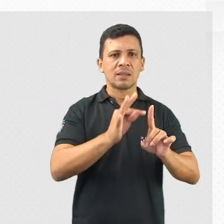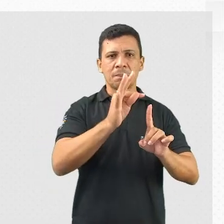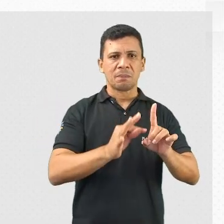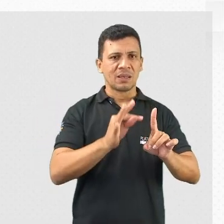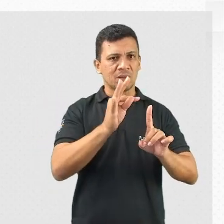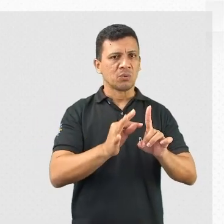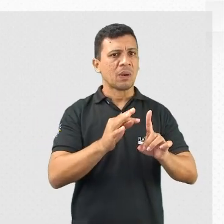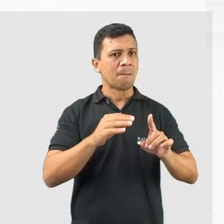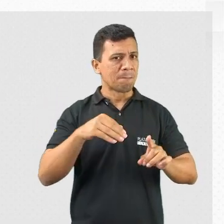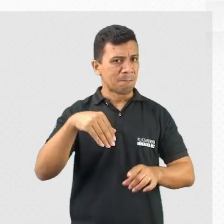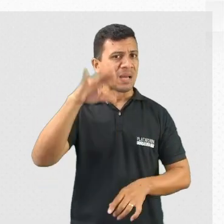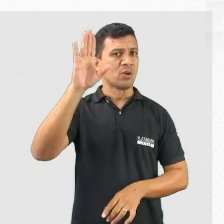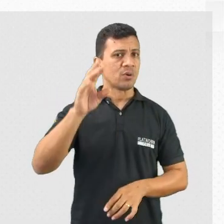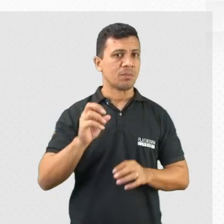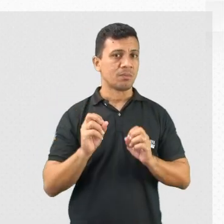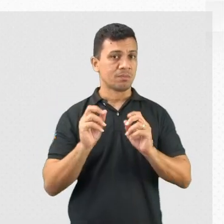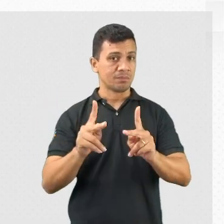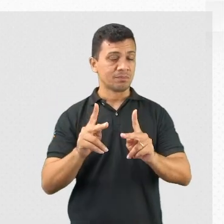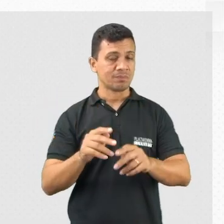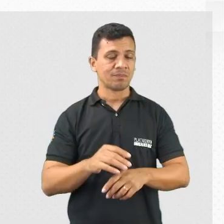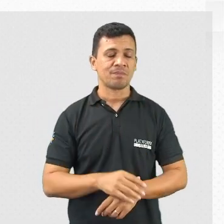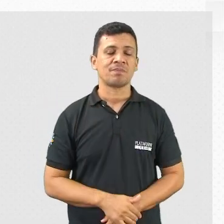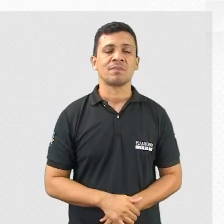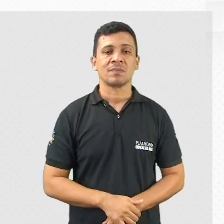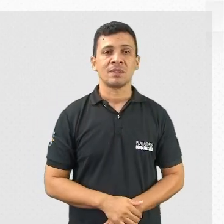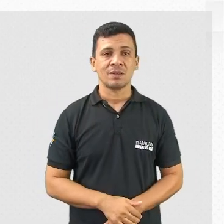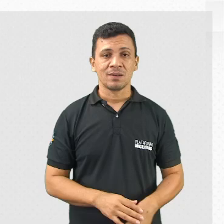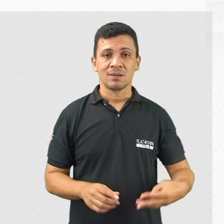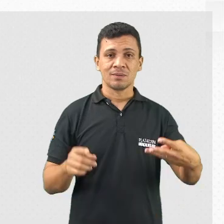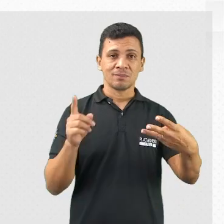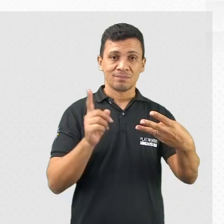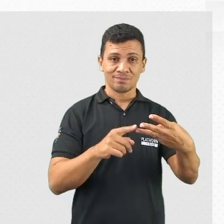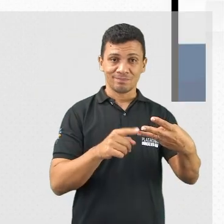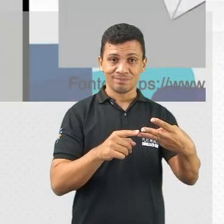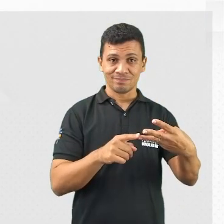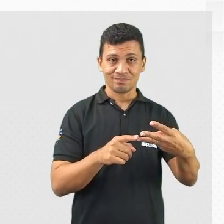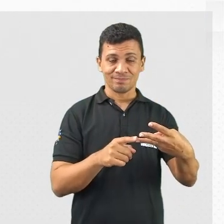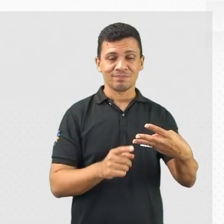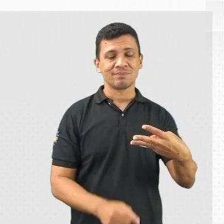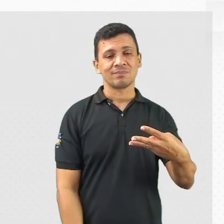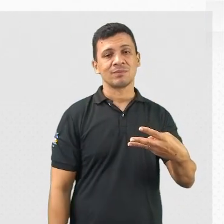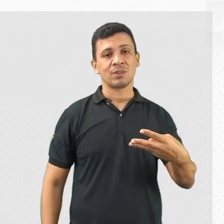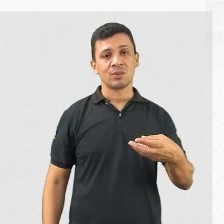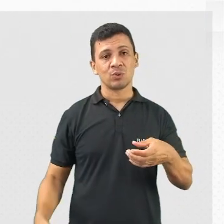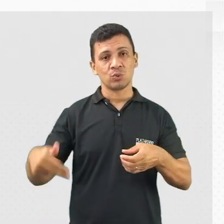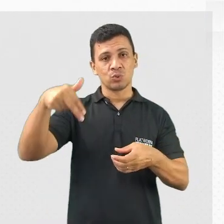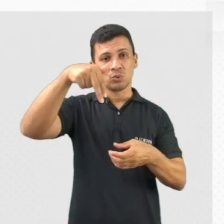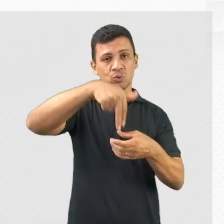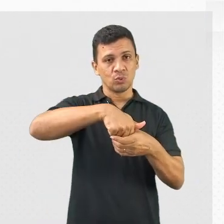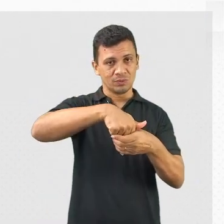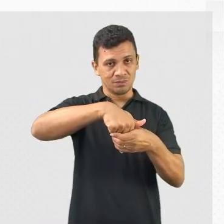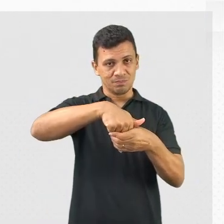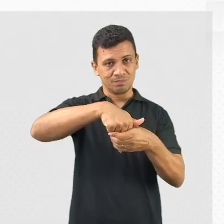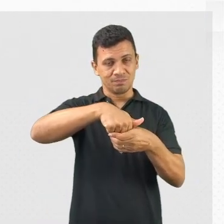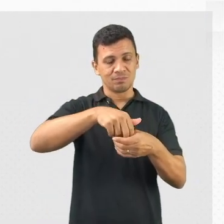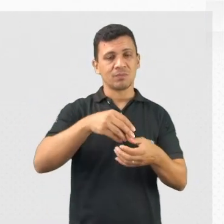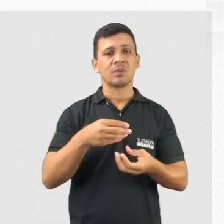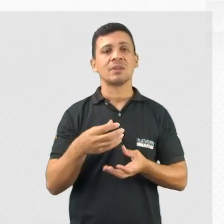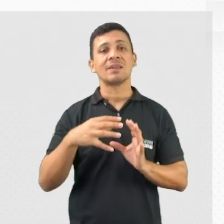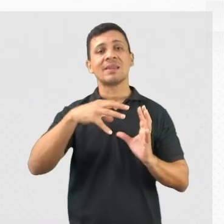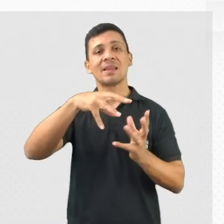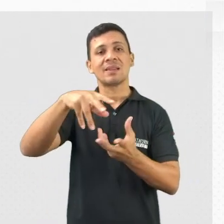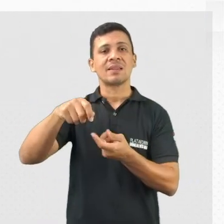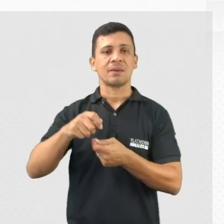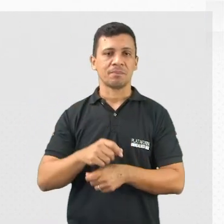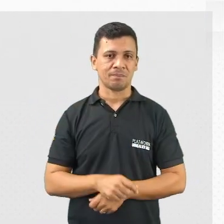maior. Tranquilo, né? Vamos fechar com chave de ouro? Vamos falar da nossa última estrutura, que é o núcleo da Terra. Primeiramente,